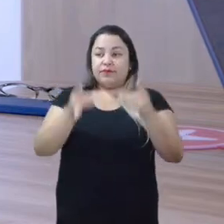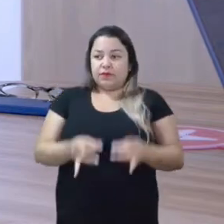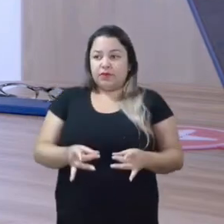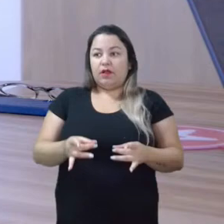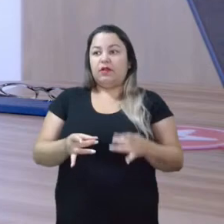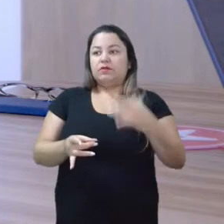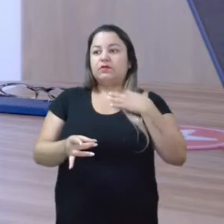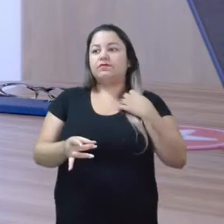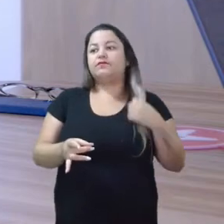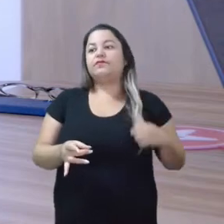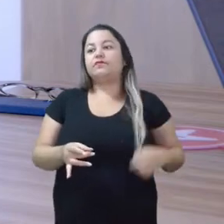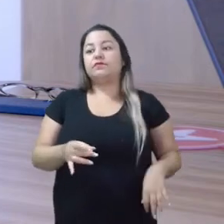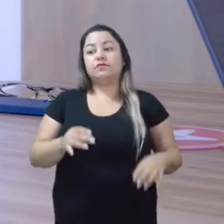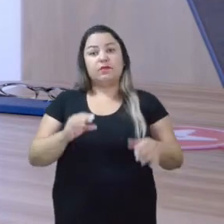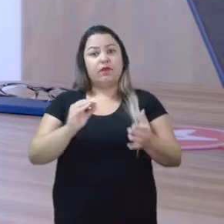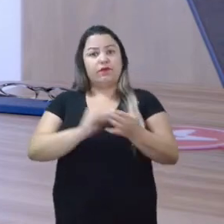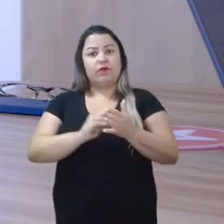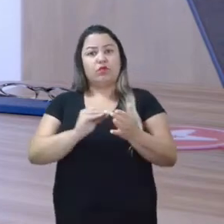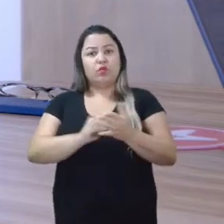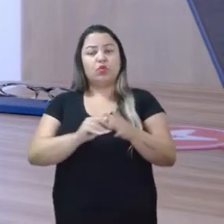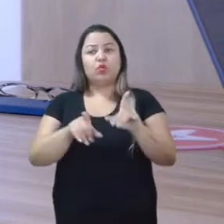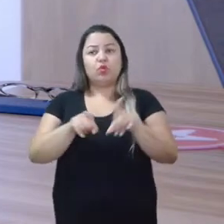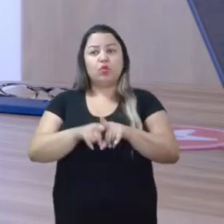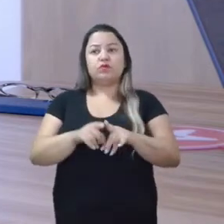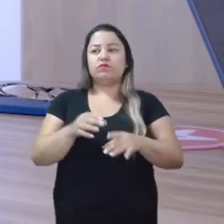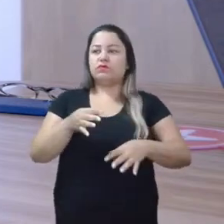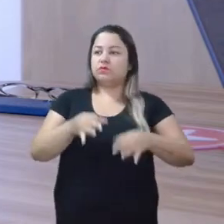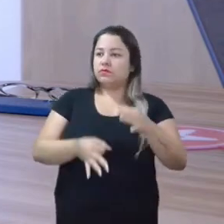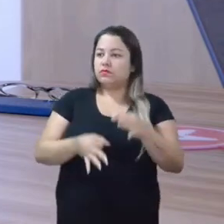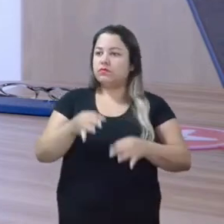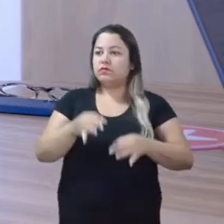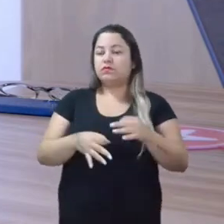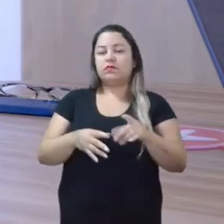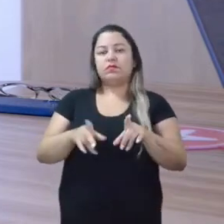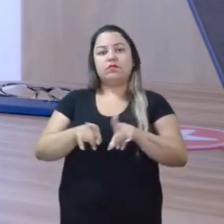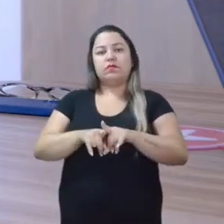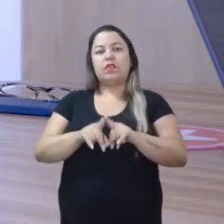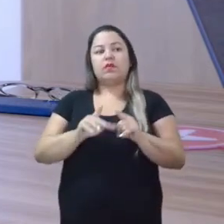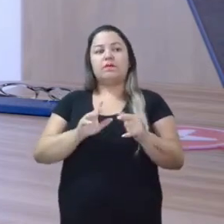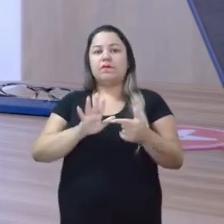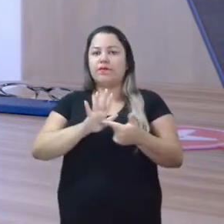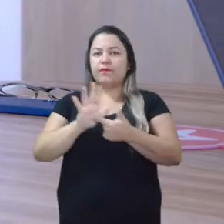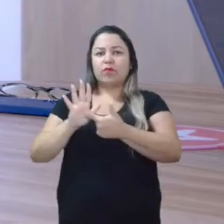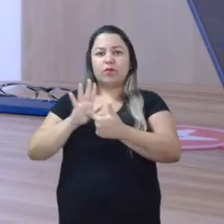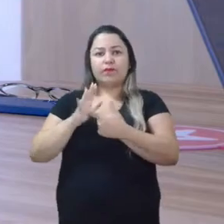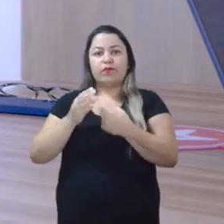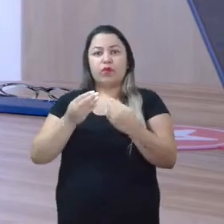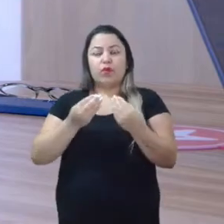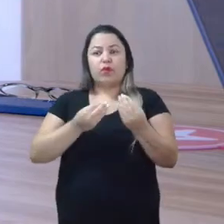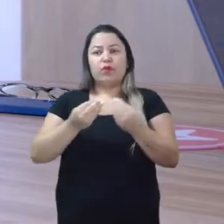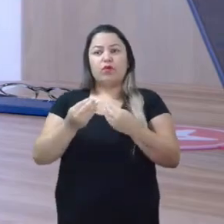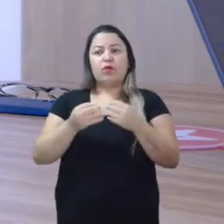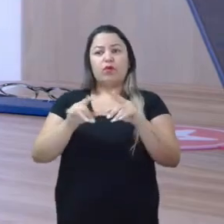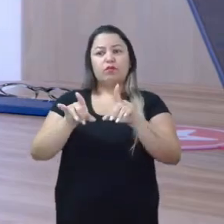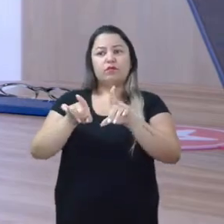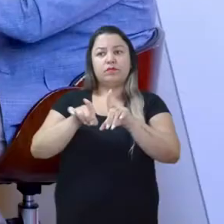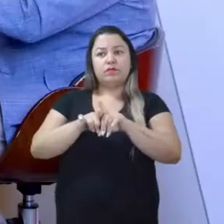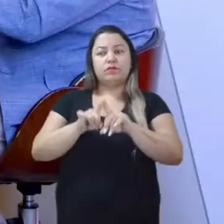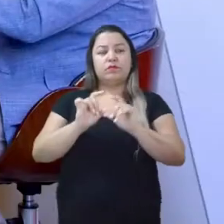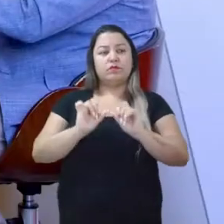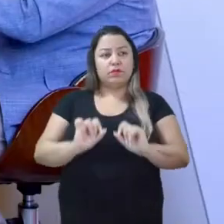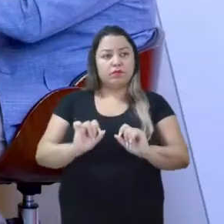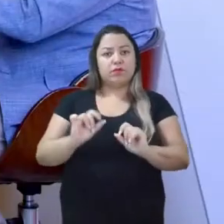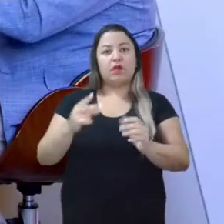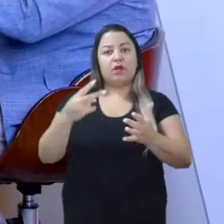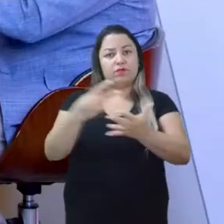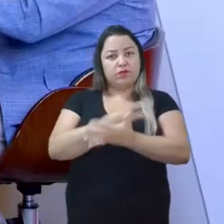disso, o judiciário acaba sendo provocado para se manifestar e muitas vezes dizer, né, como interpretar esses vácuos da norma. Que é o que está acontecendo agora,